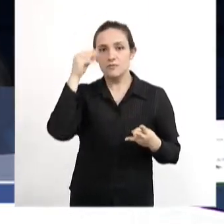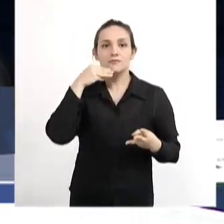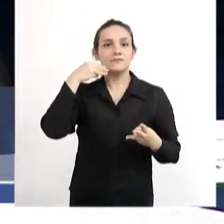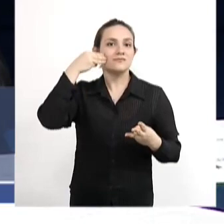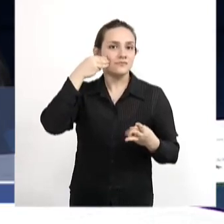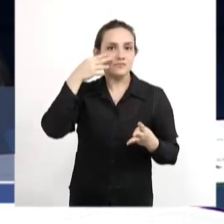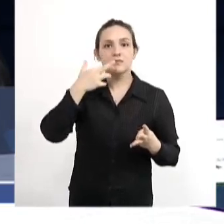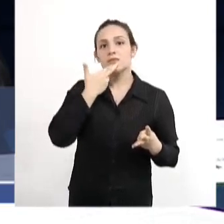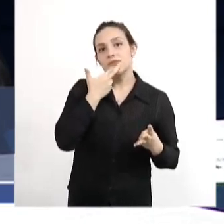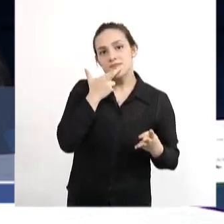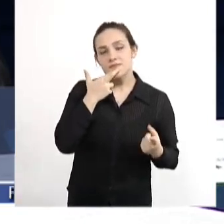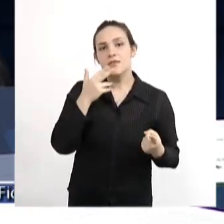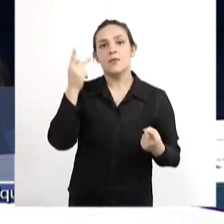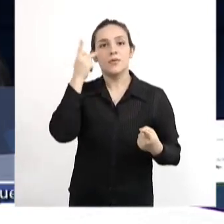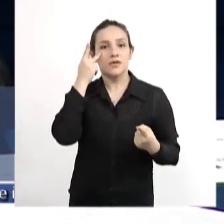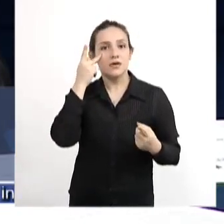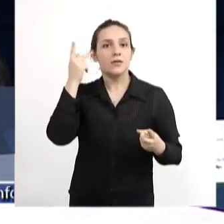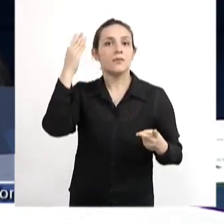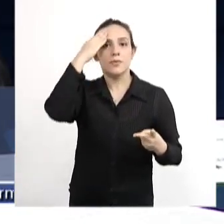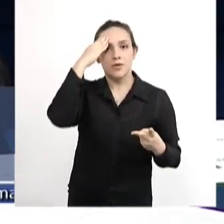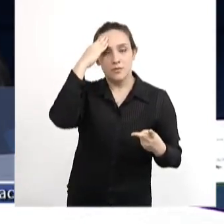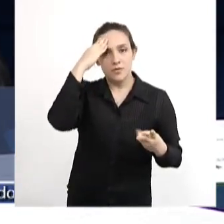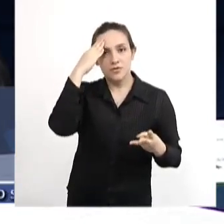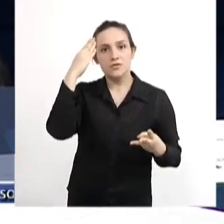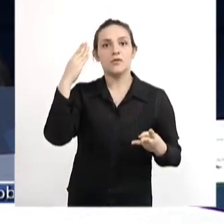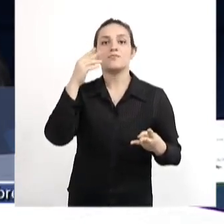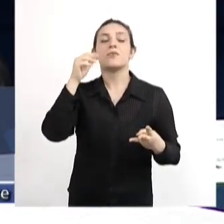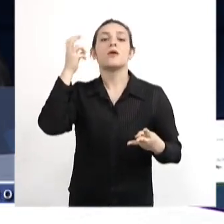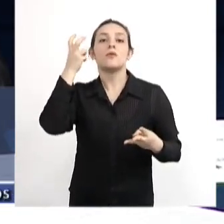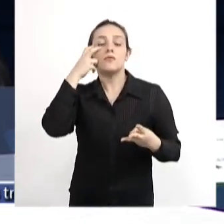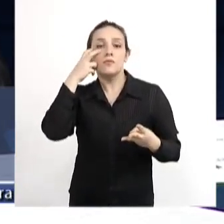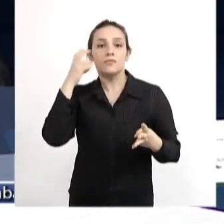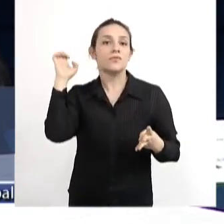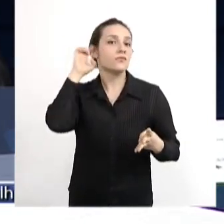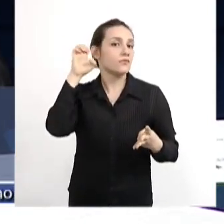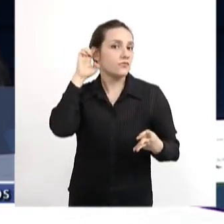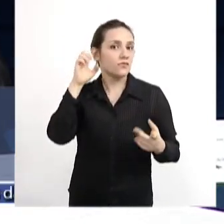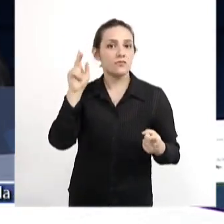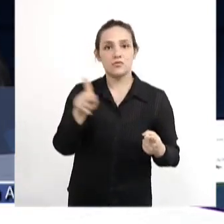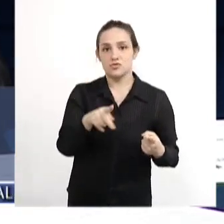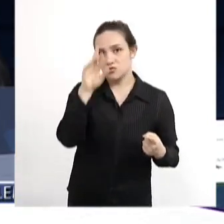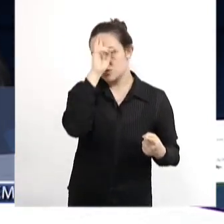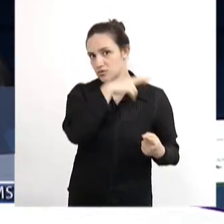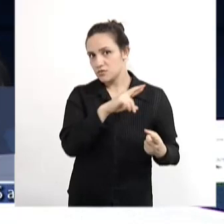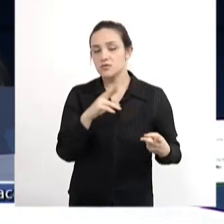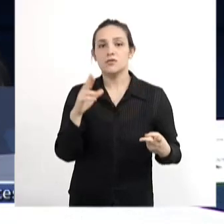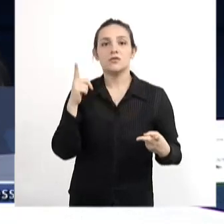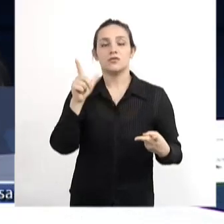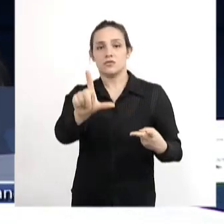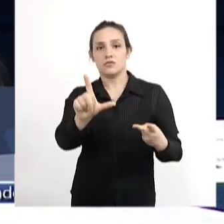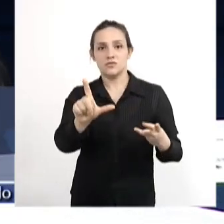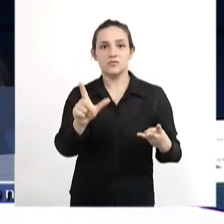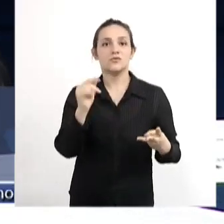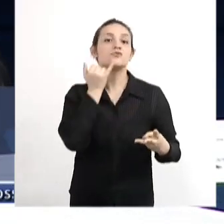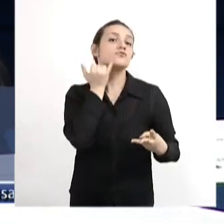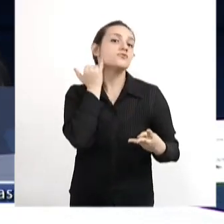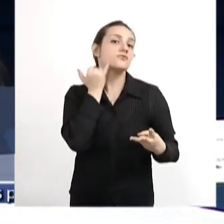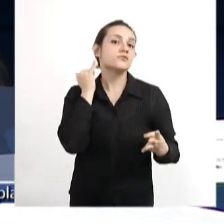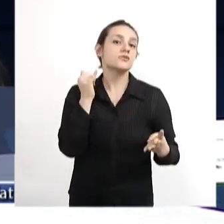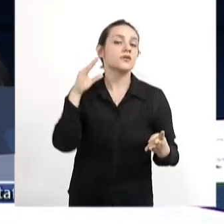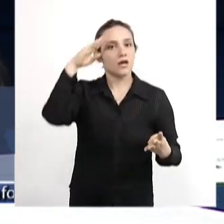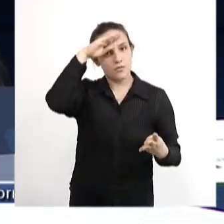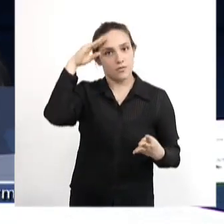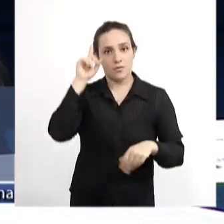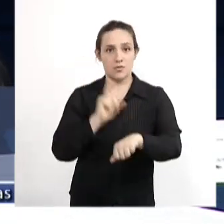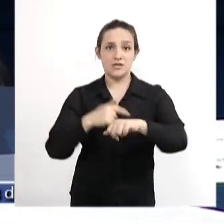Filho, Renato Câmara, Pedro Kemp, Barbosinha, Márcio Fernandes, Eduardo Rocha, professor Rinaldo, Lucas de Lima, Jamil Sonami e Cabalmi. Explicação